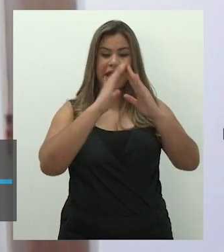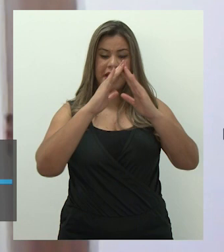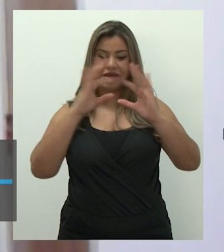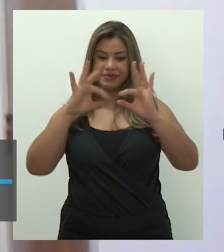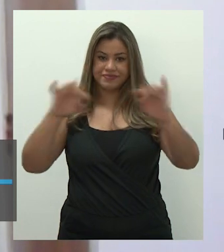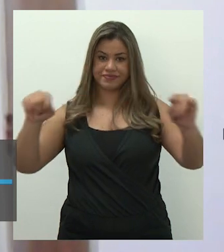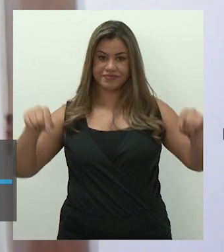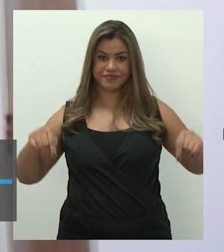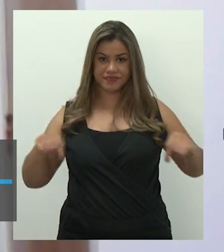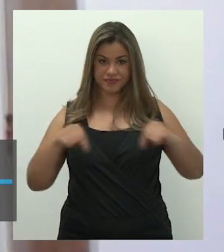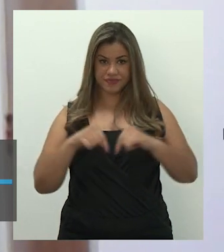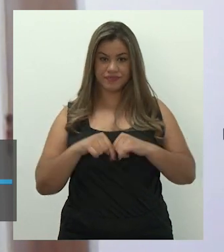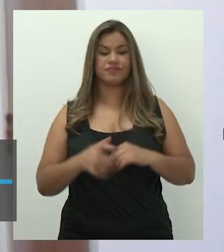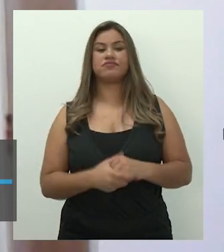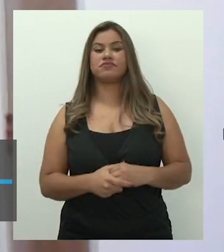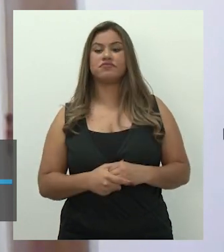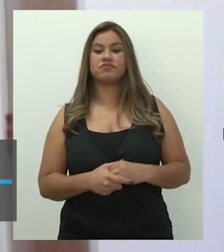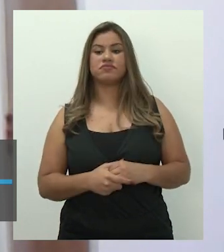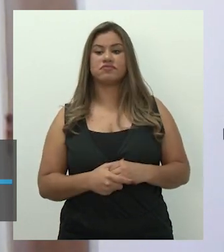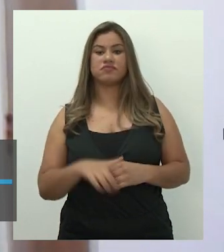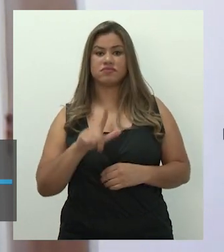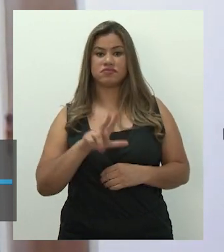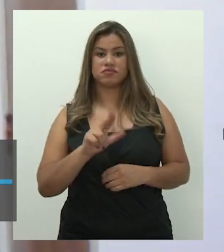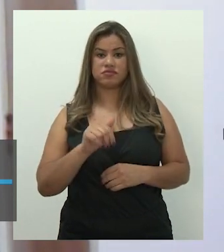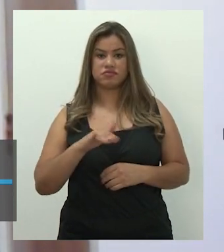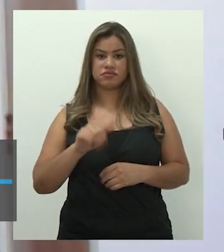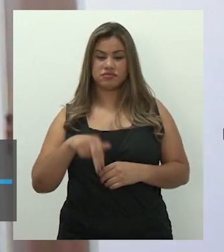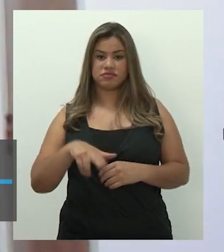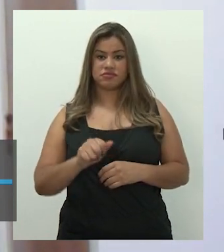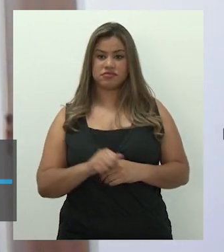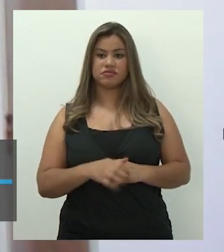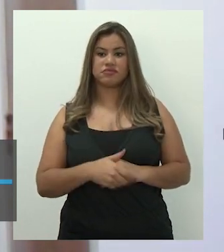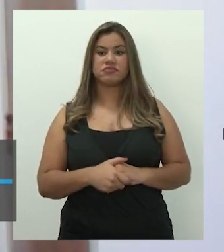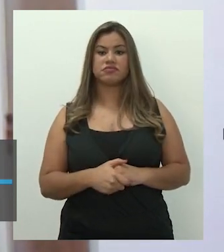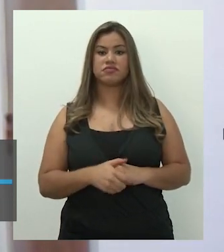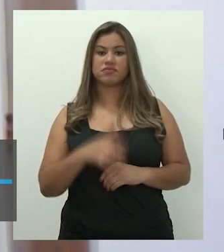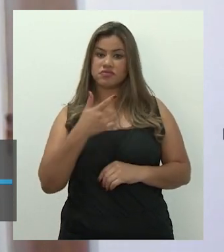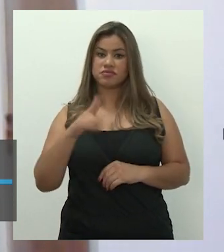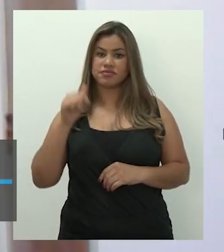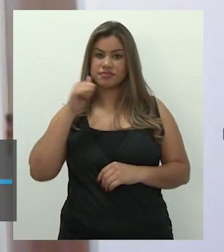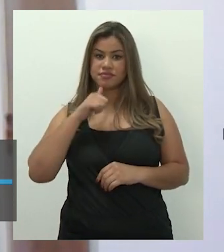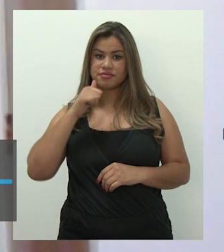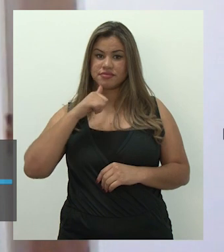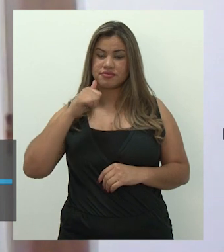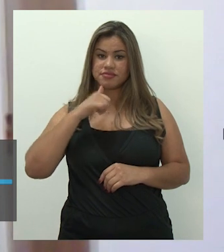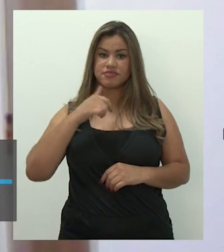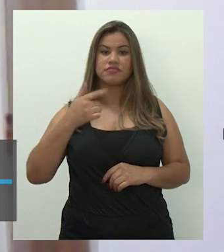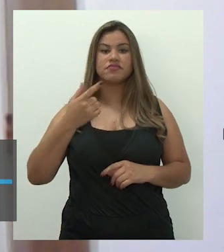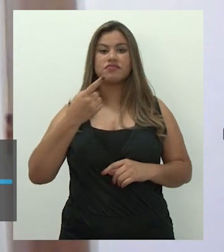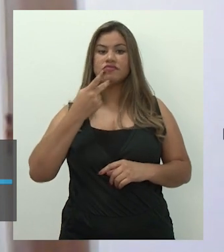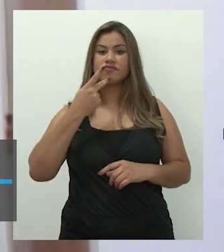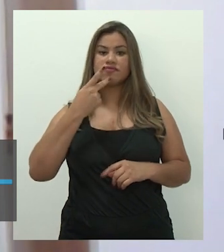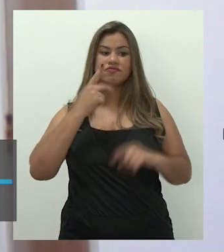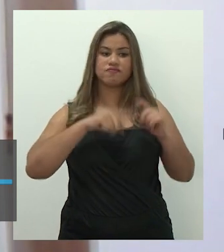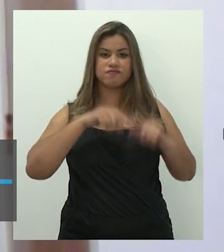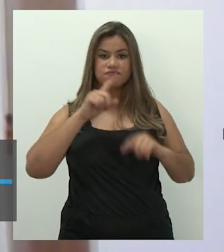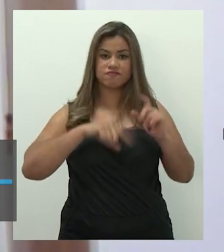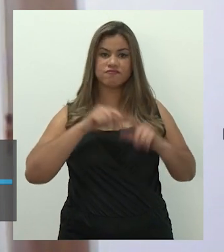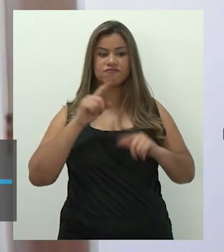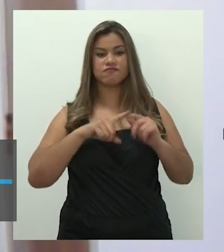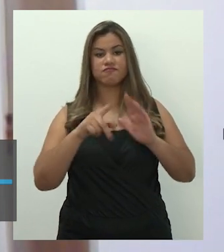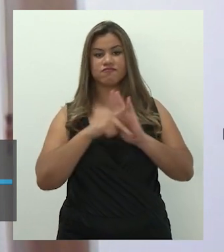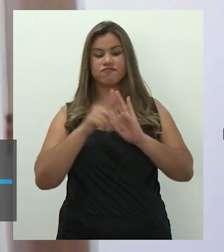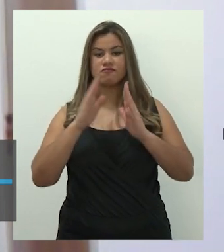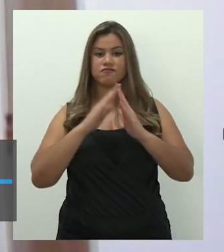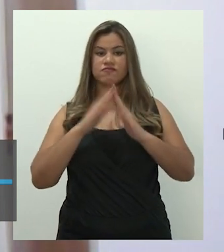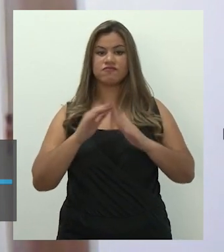comentou essa atividade. A Aldeide falou sobre objetos da casa que podem ser